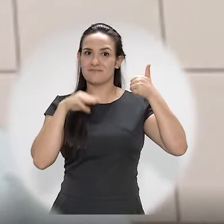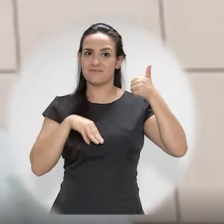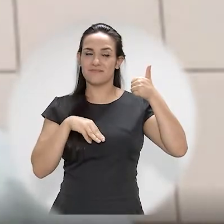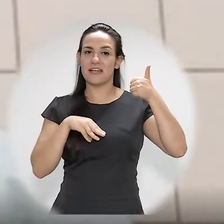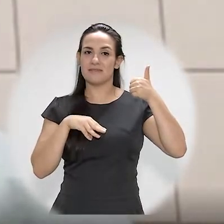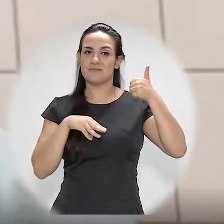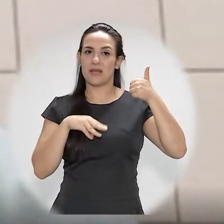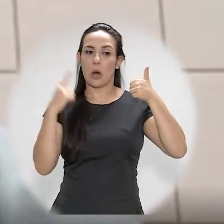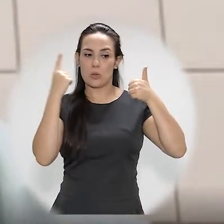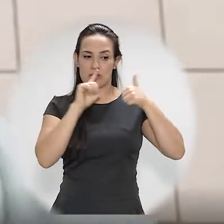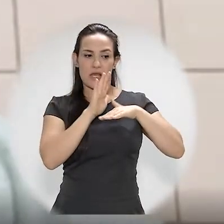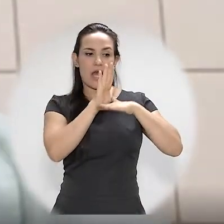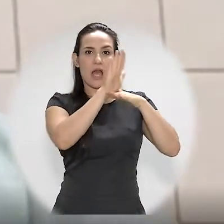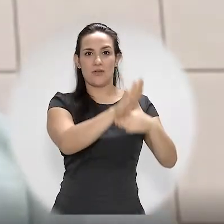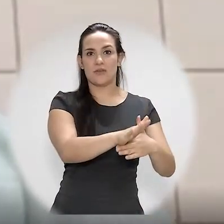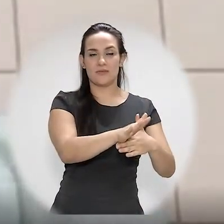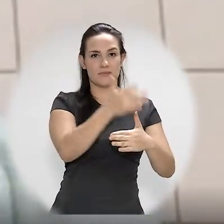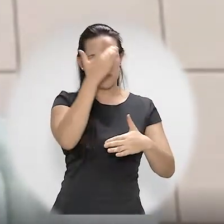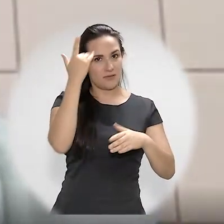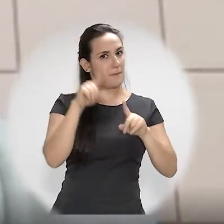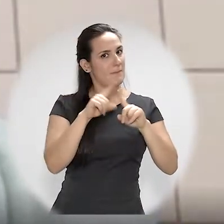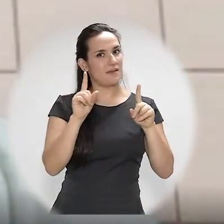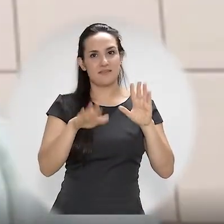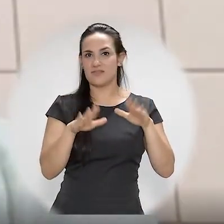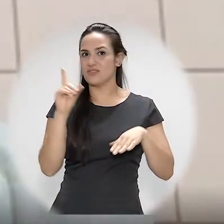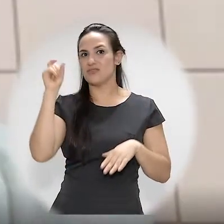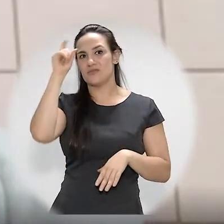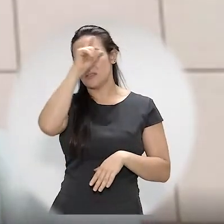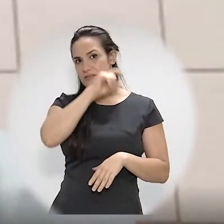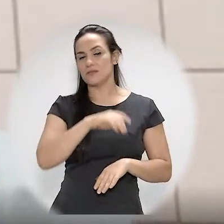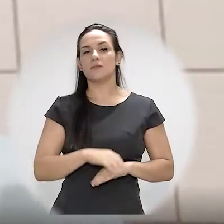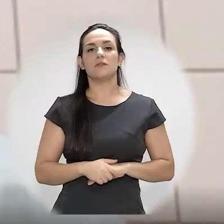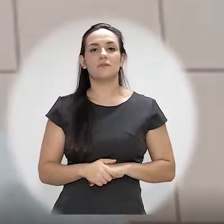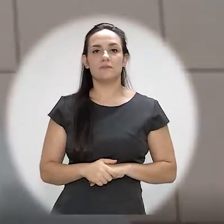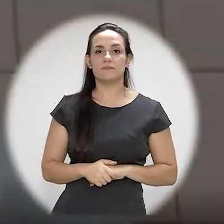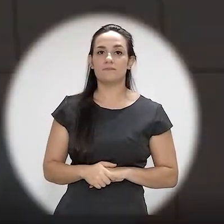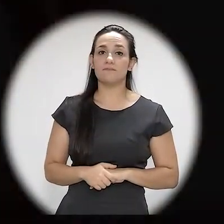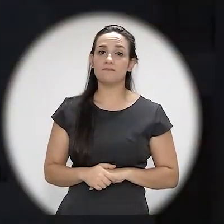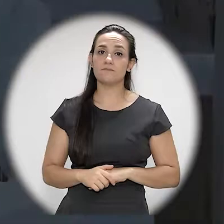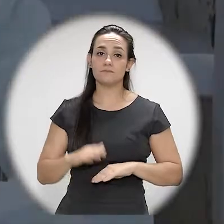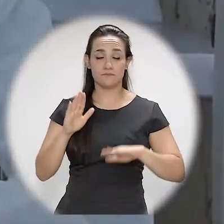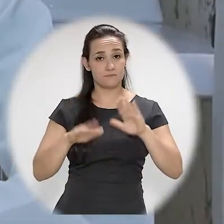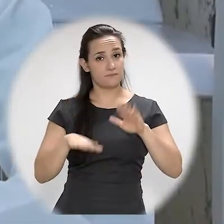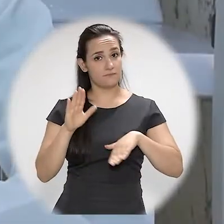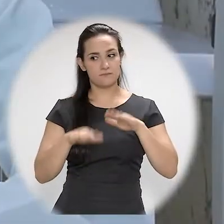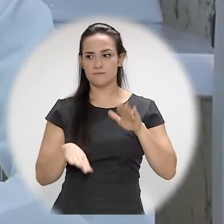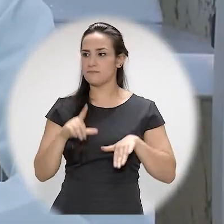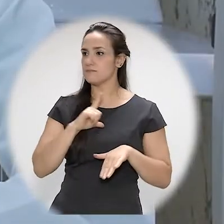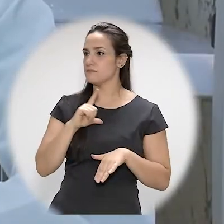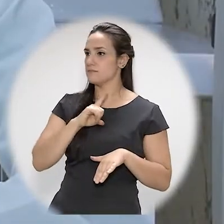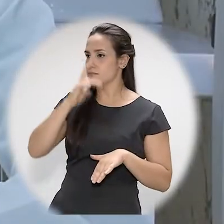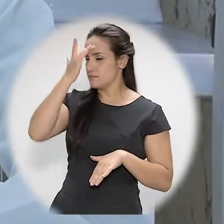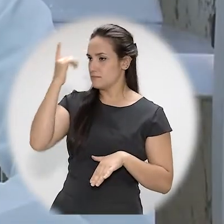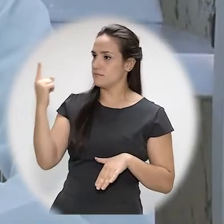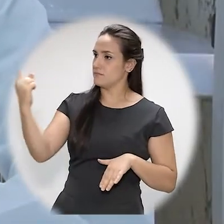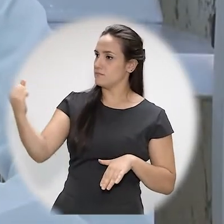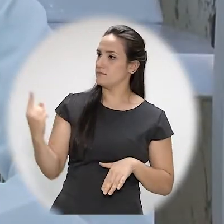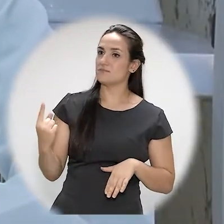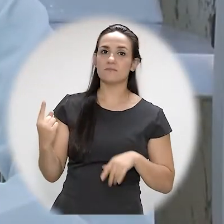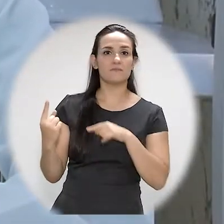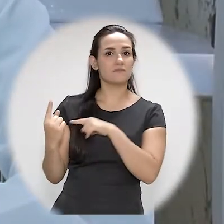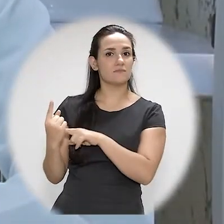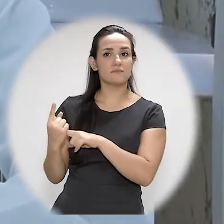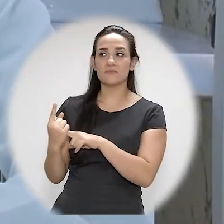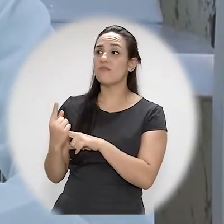assim, inteiro ali, né, para estar atuando, mas às vezes é difícil. Quando eu recebo um paciente que acabou